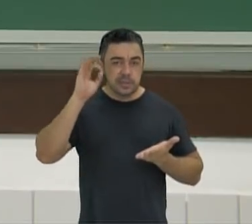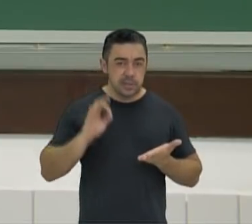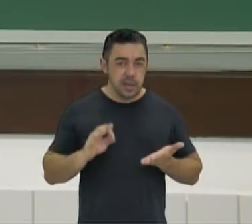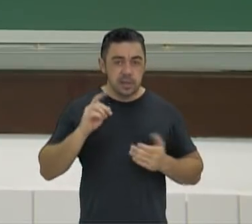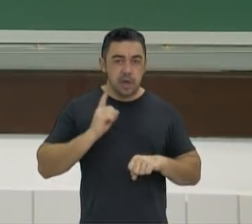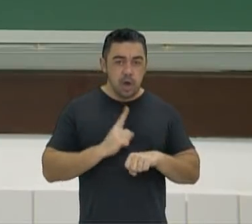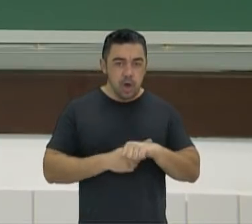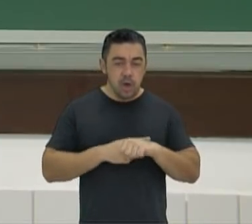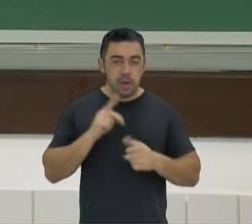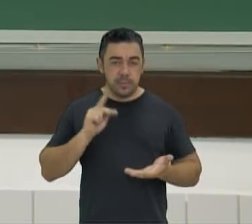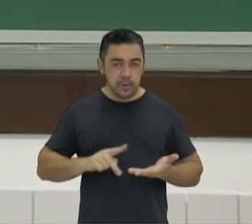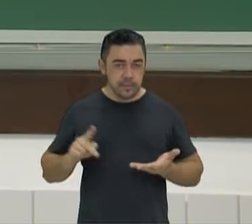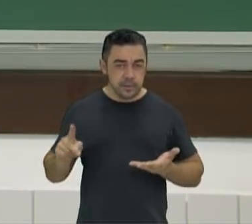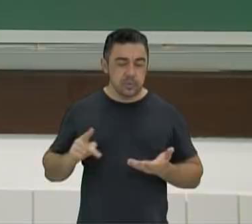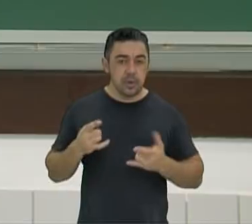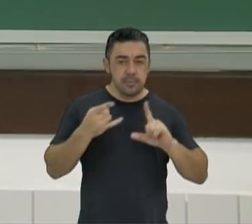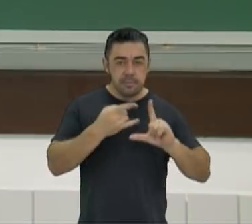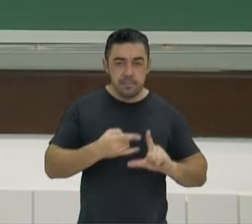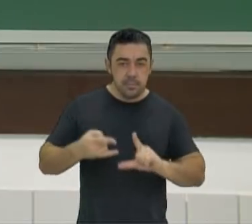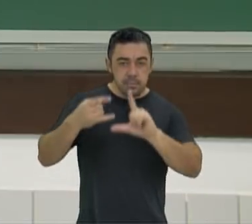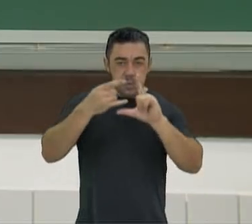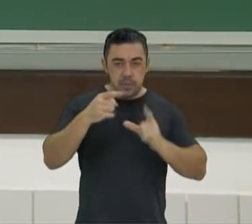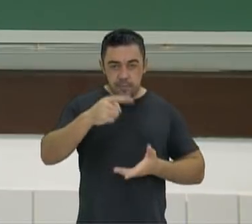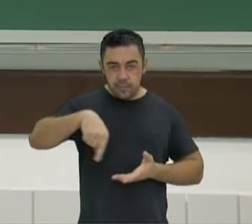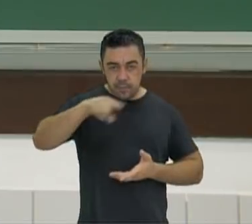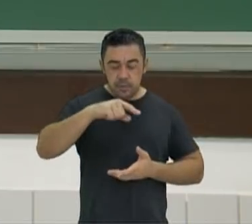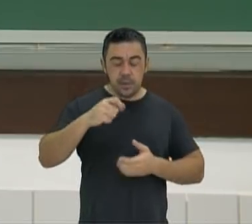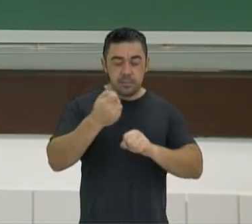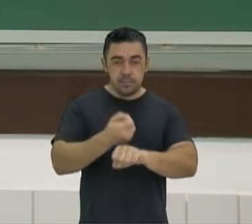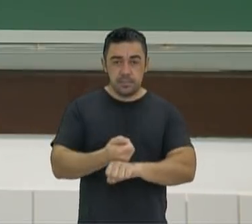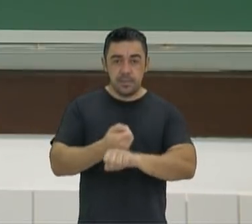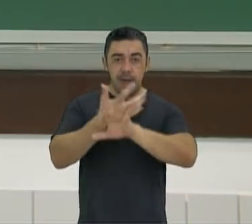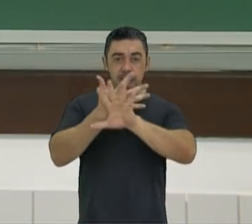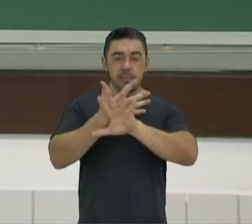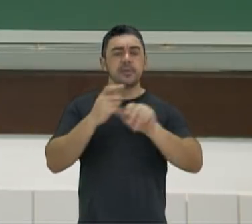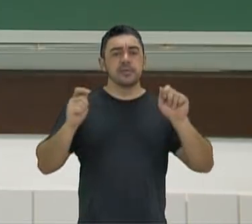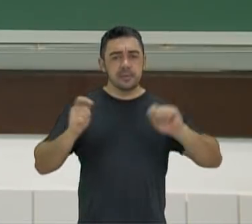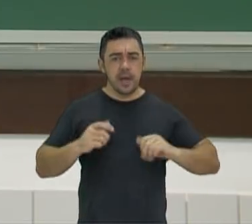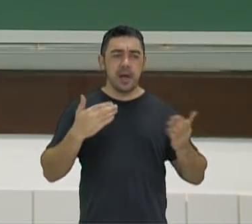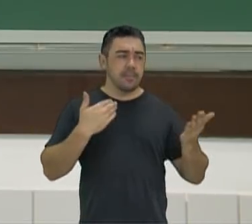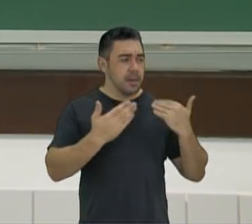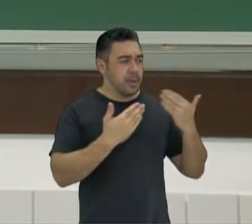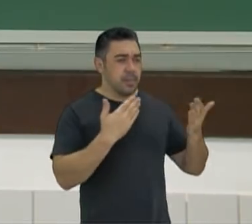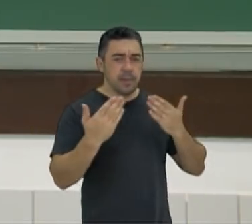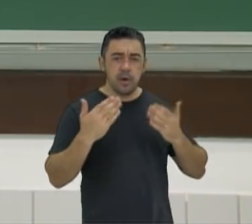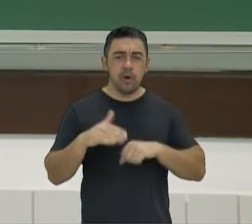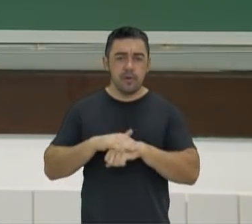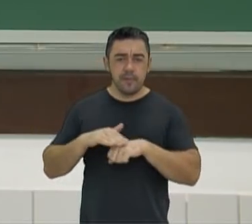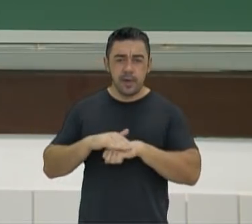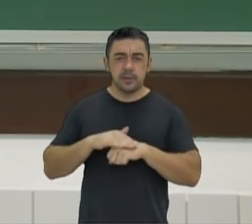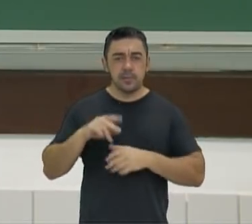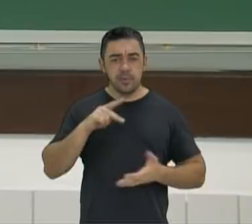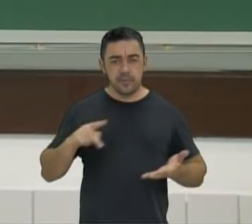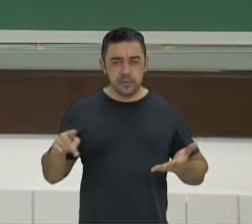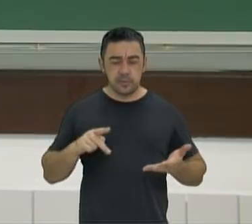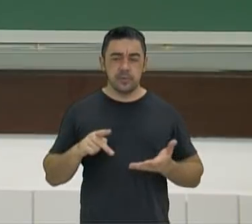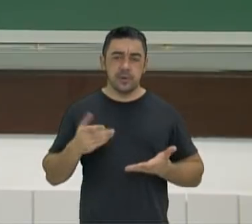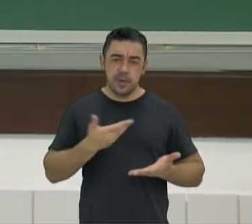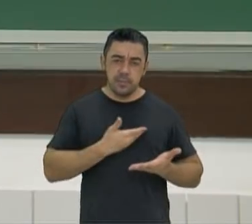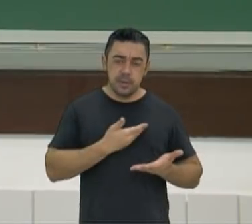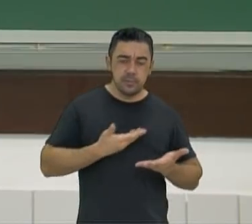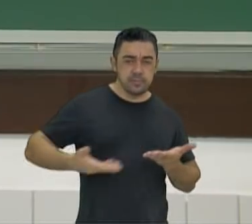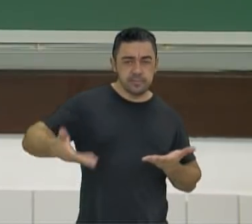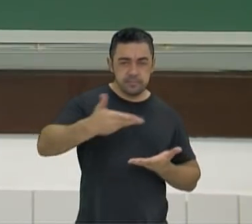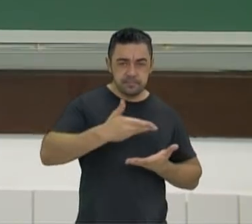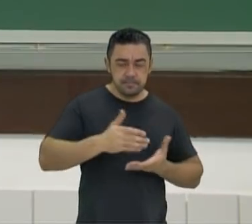que o seu professor vai fazer um Meet com vocês. Abram as câmeras, interajam entre os colegas e os professores. Beleza? Muito